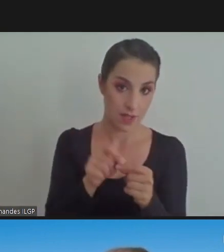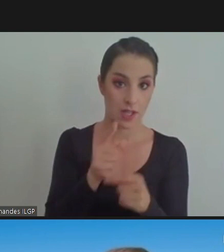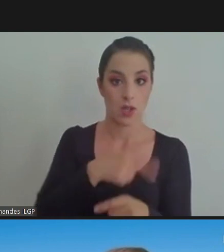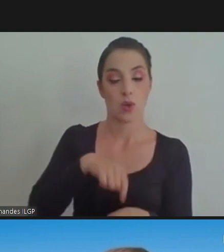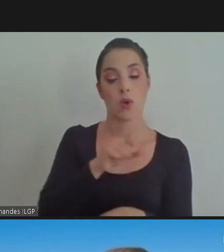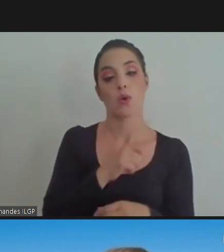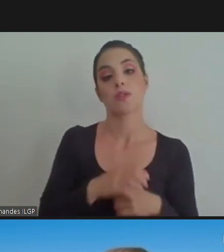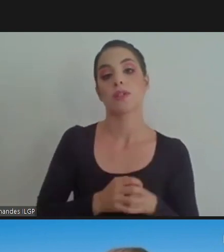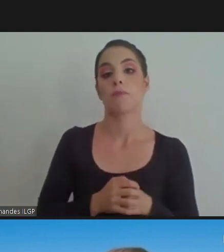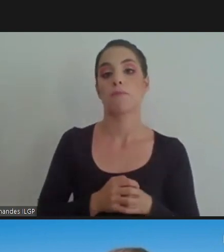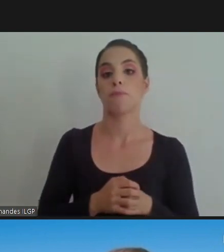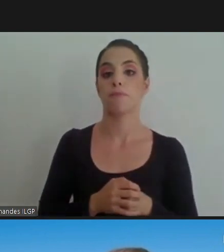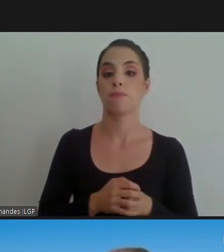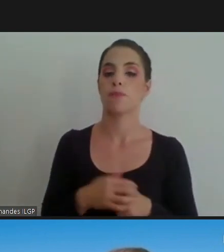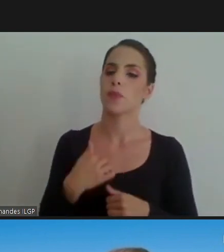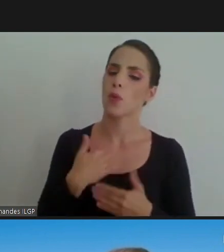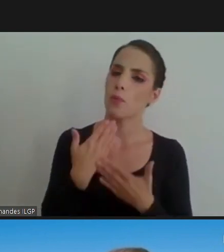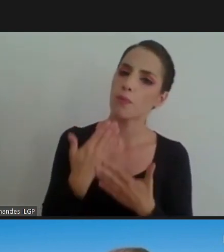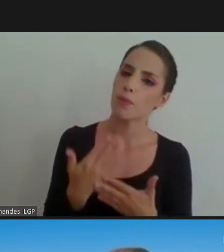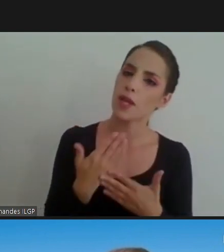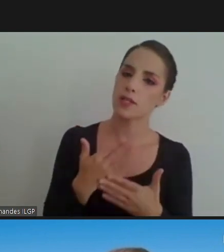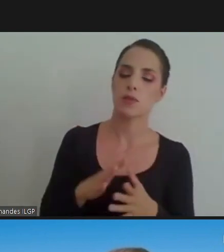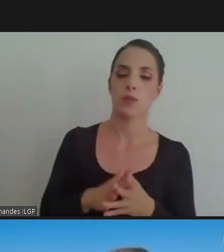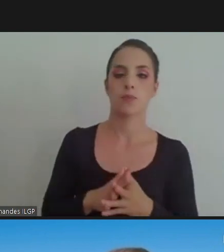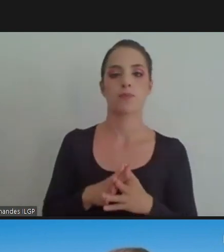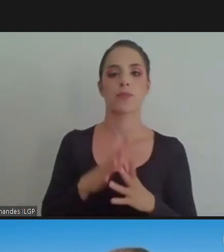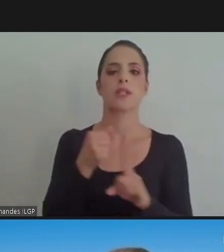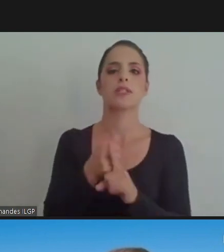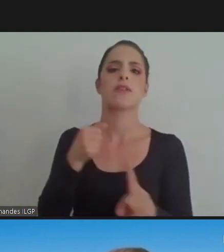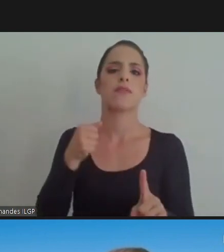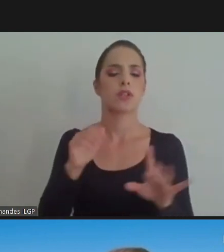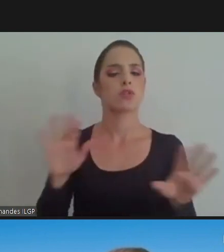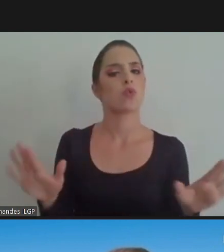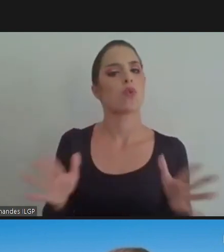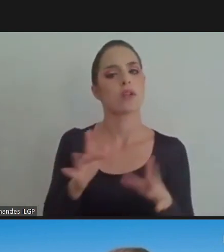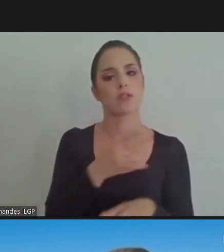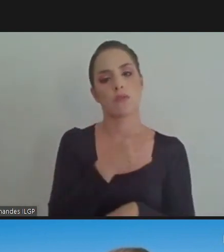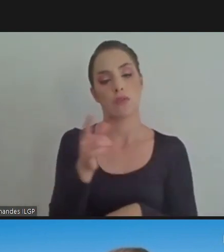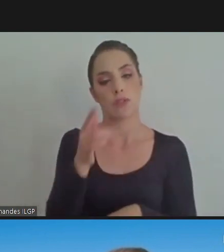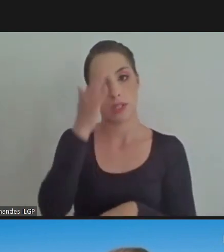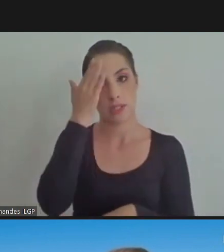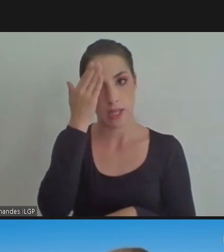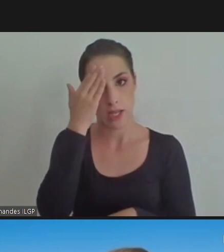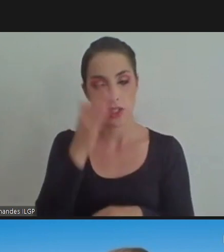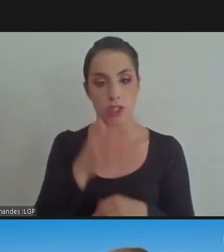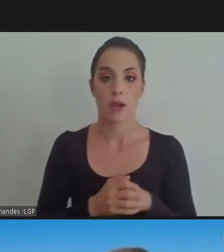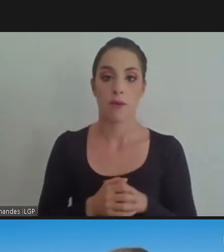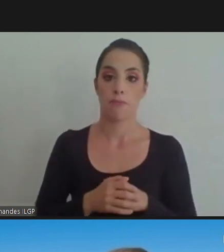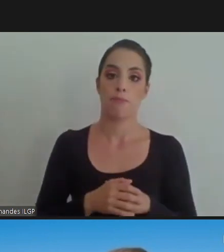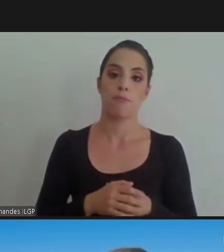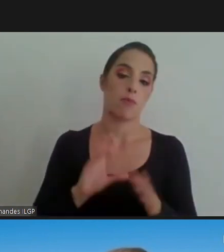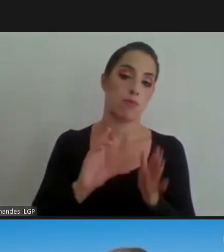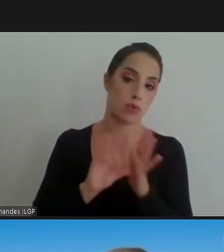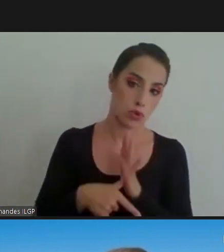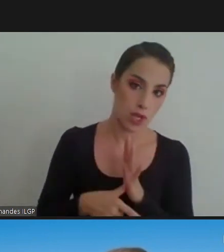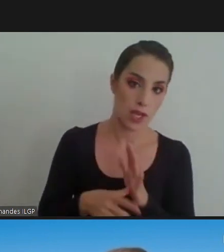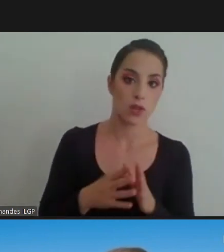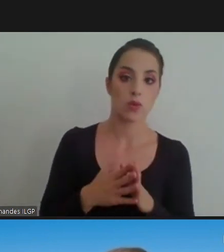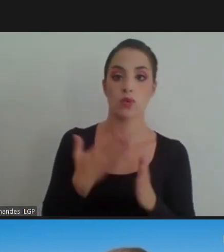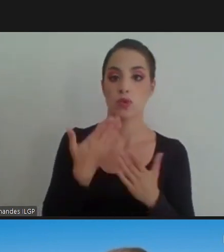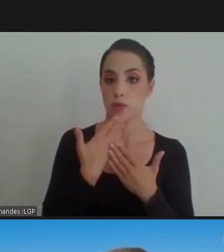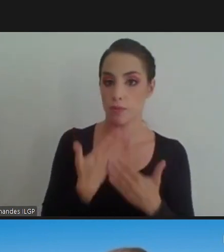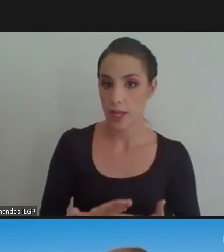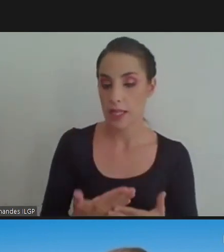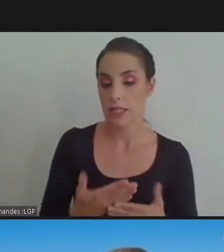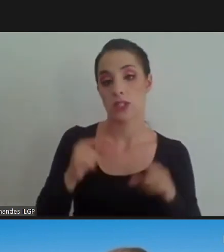sessão, que desafios é que vocês identificam para os projetos e para as experiências que